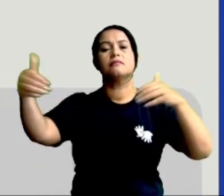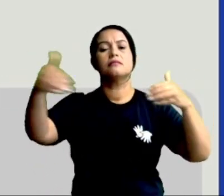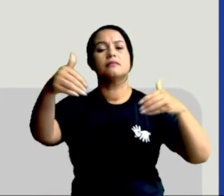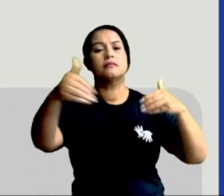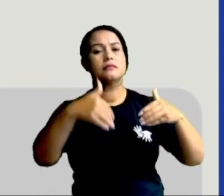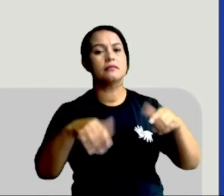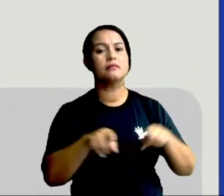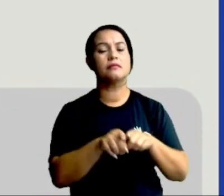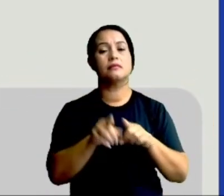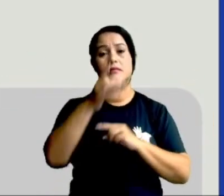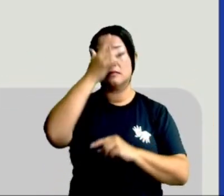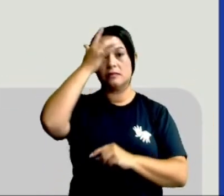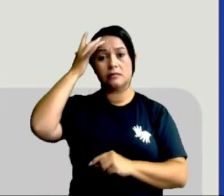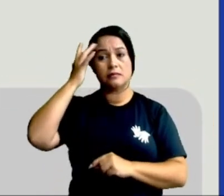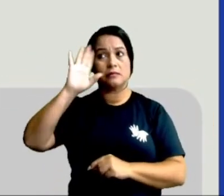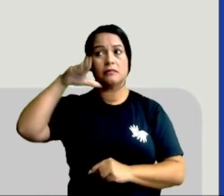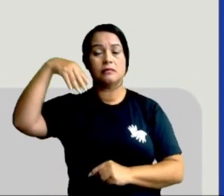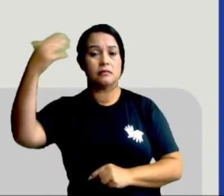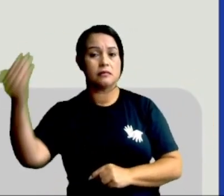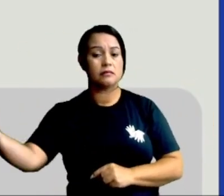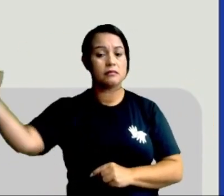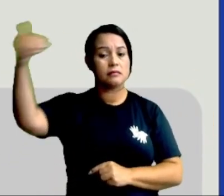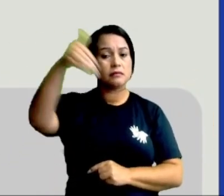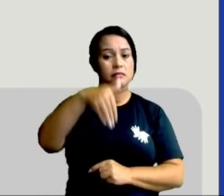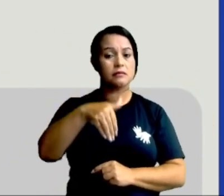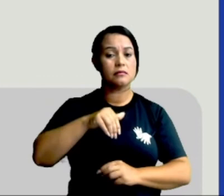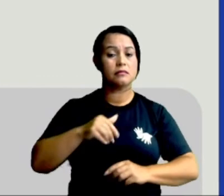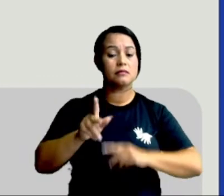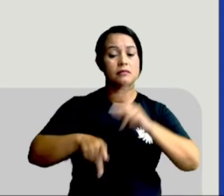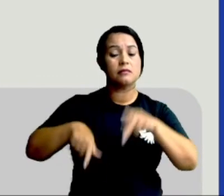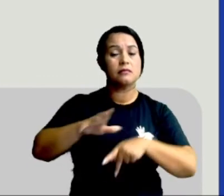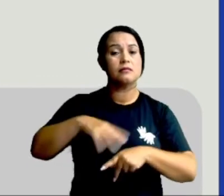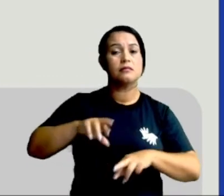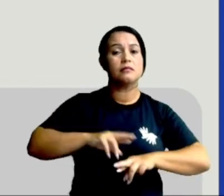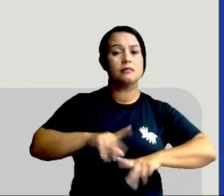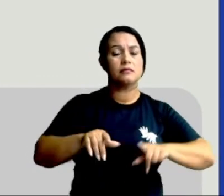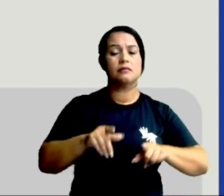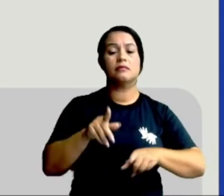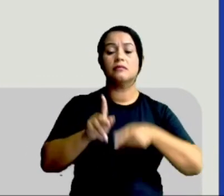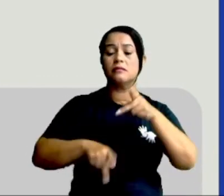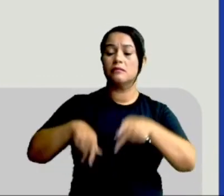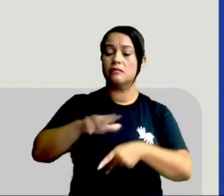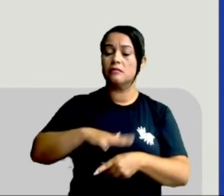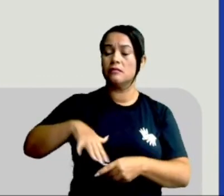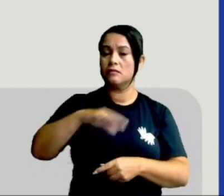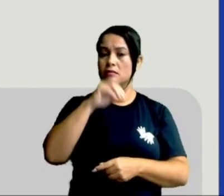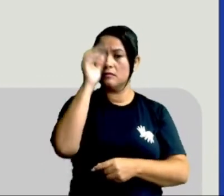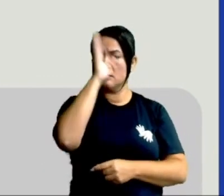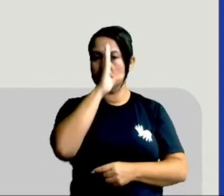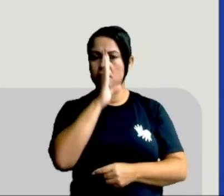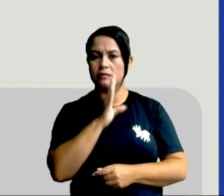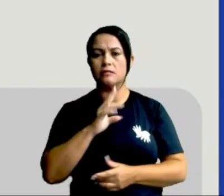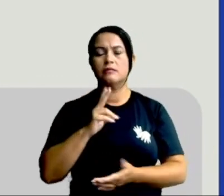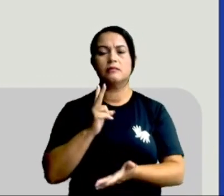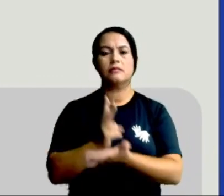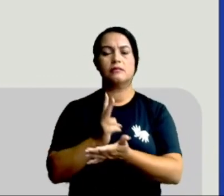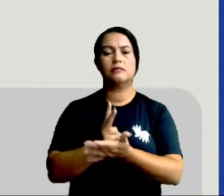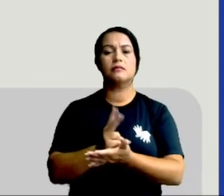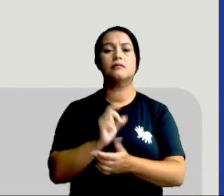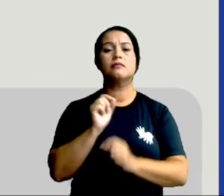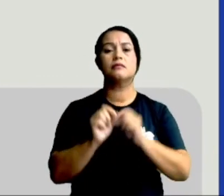essa inserção de povos diferentes, tá? Então, a população brasileira, ela é majoritariamente